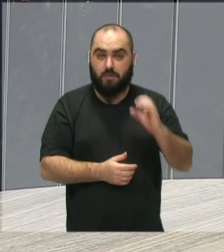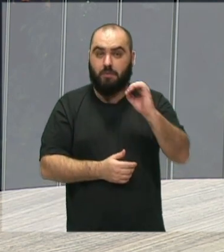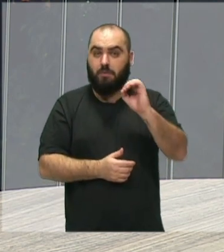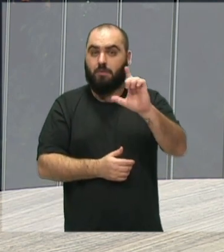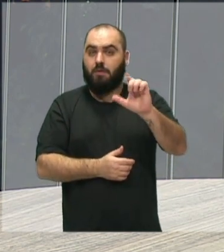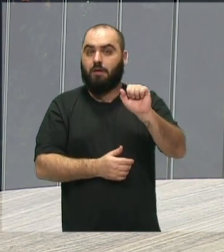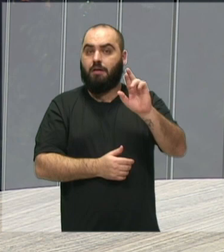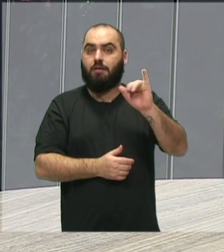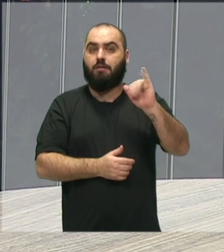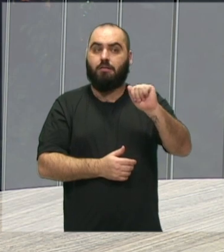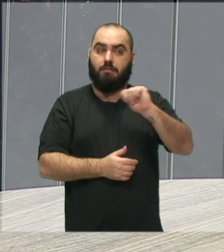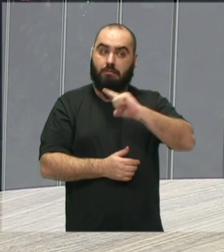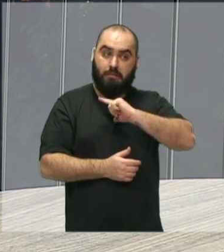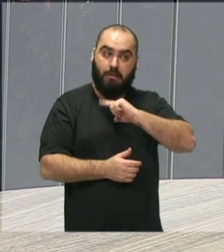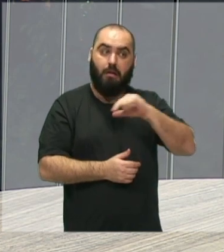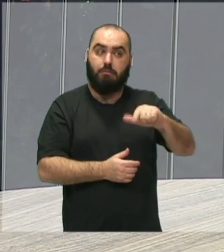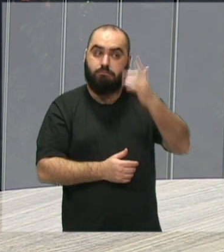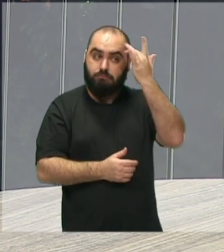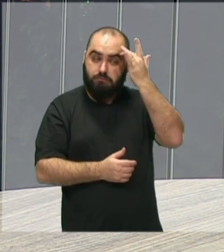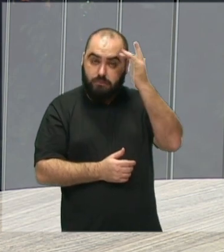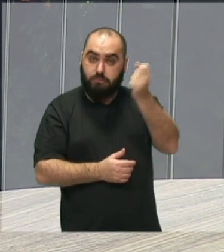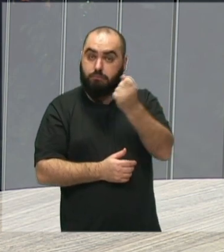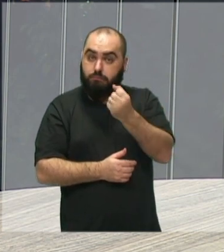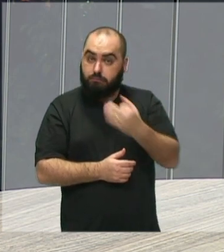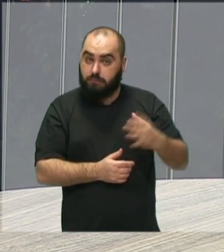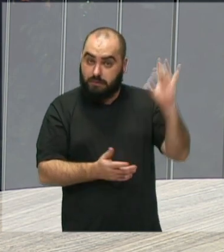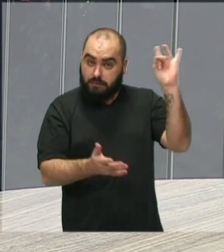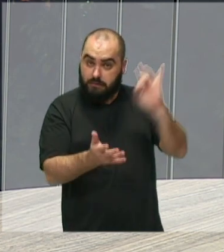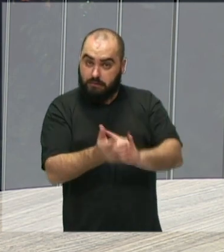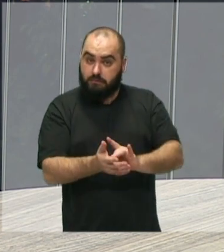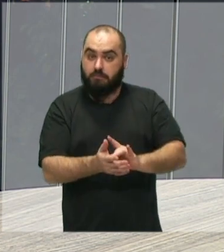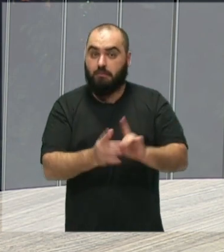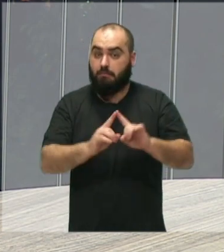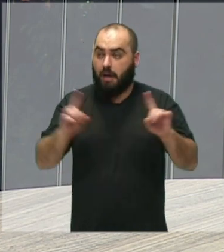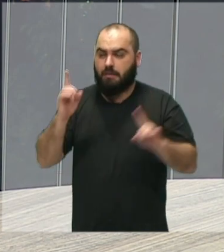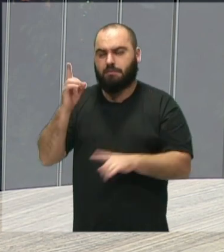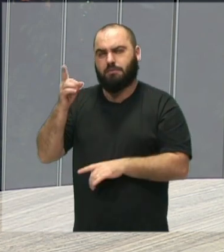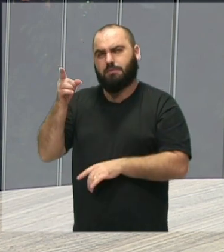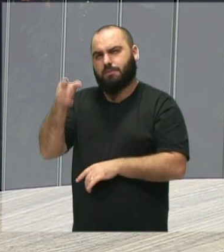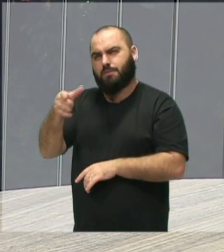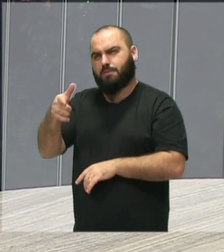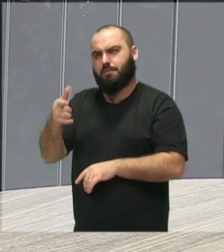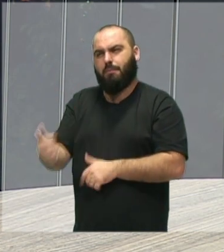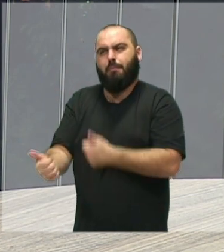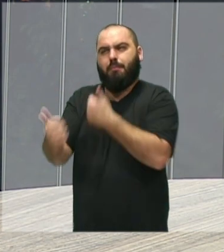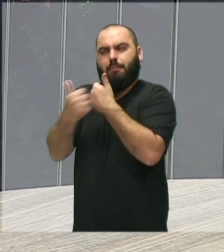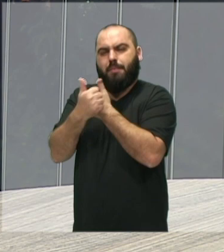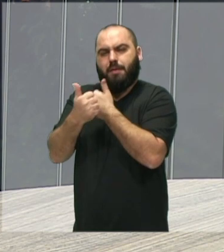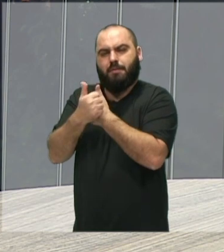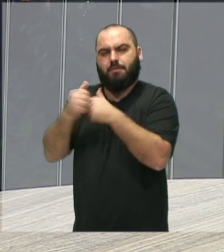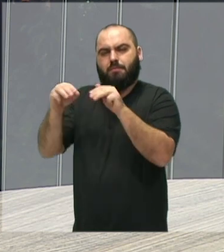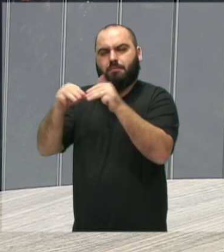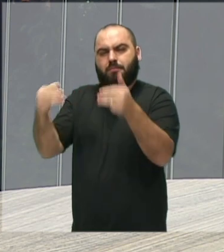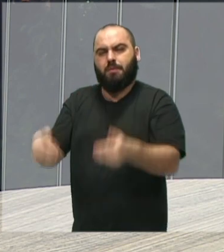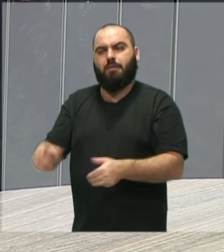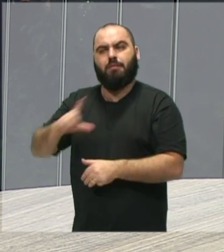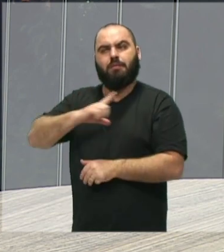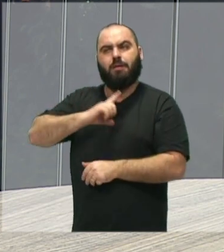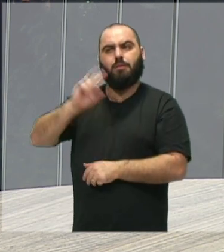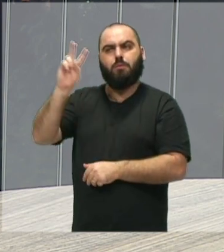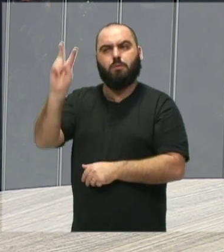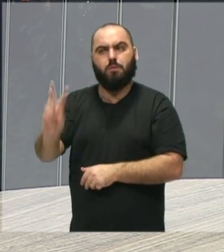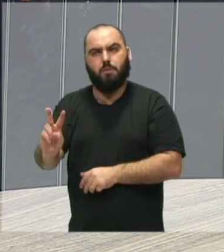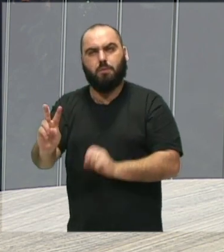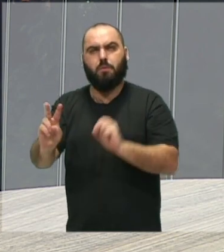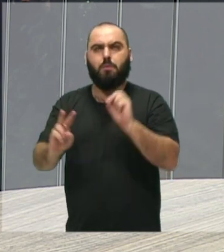tem esse levantamento, mas só ali próximo do museu tem, se não me engano, umas 2 ou 3